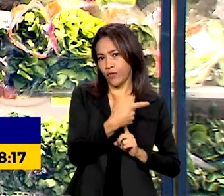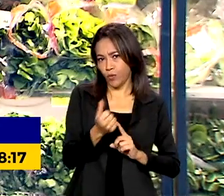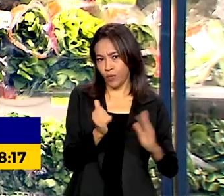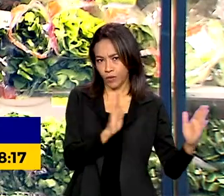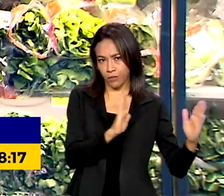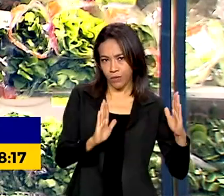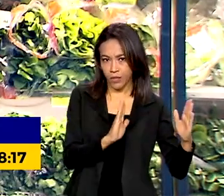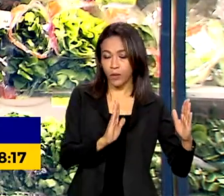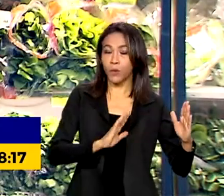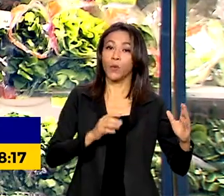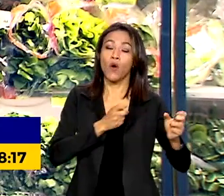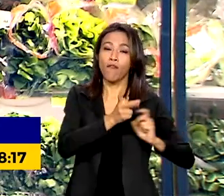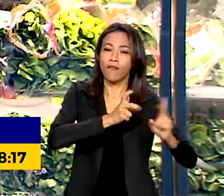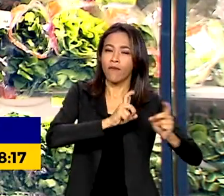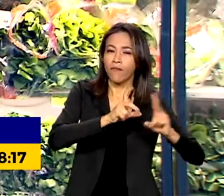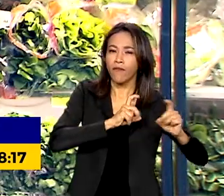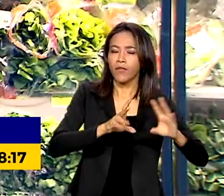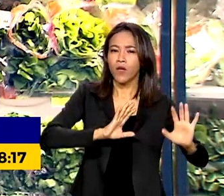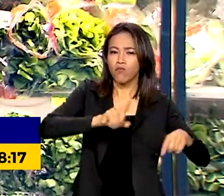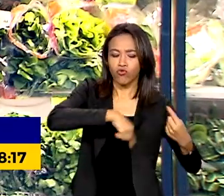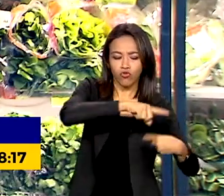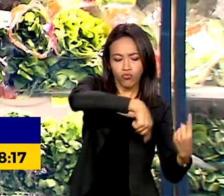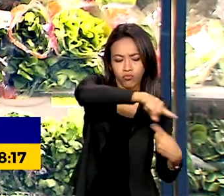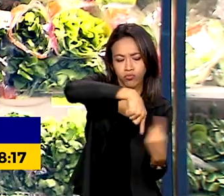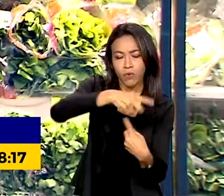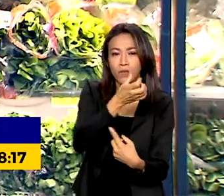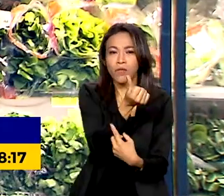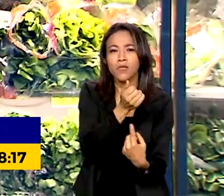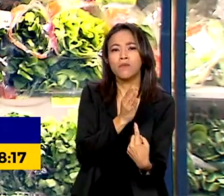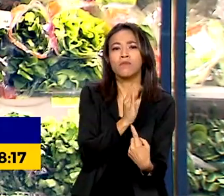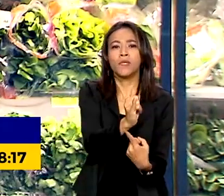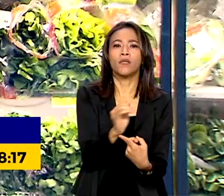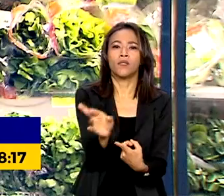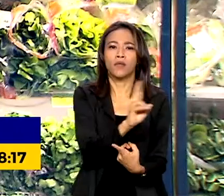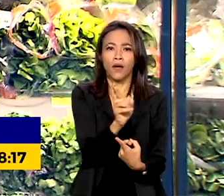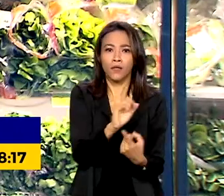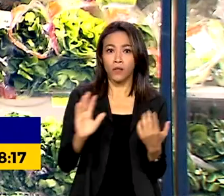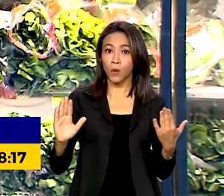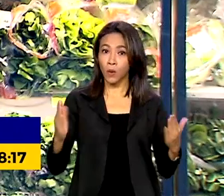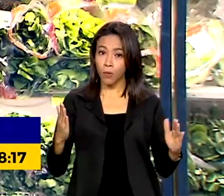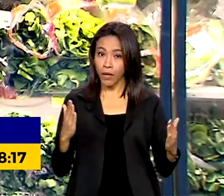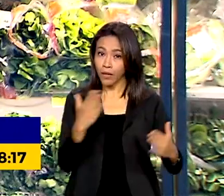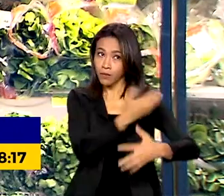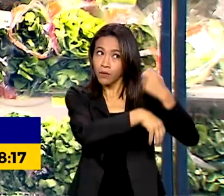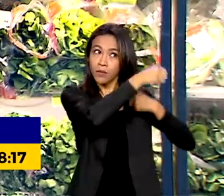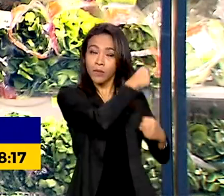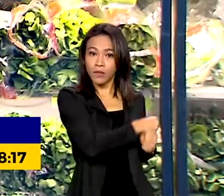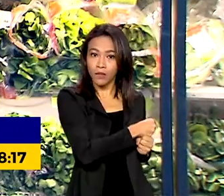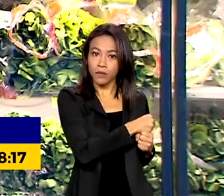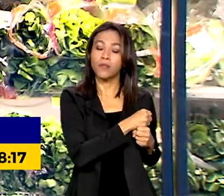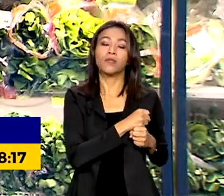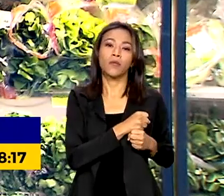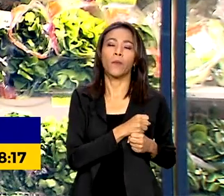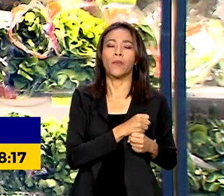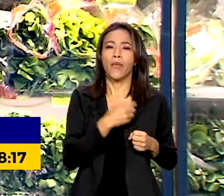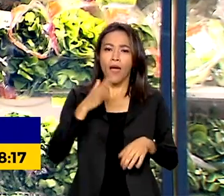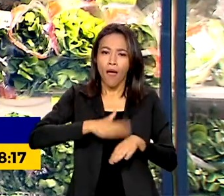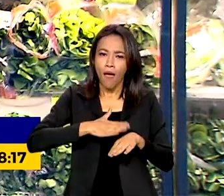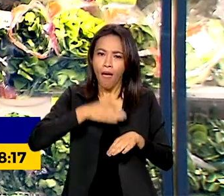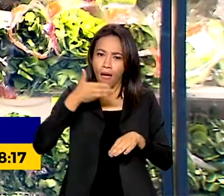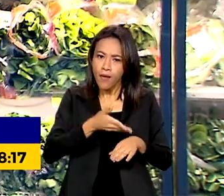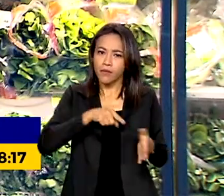país movimentou 6 bilhões e meio de reais em relação ao ano anterior de acordo com a pesquisa